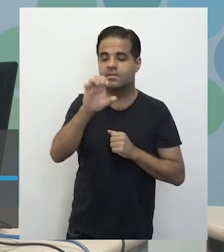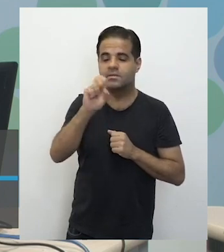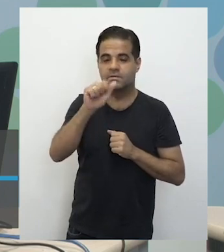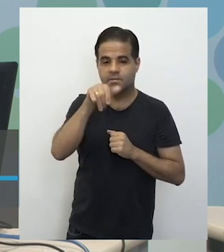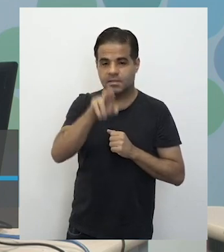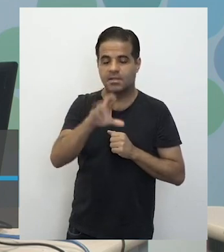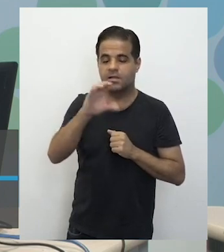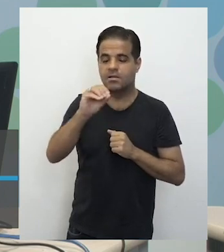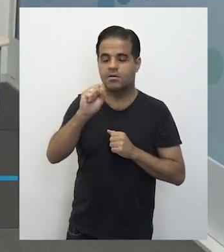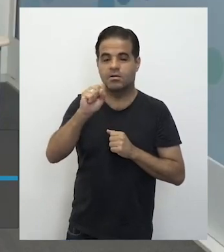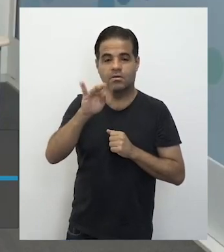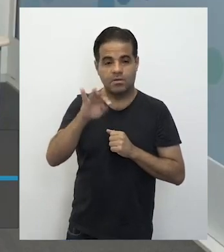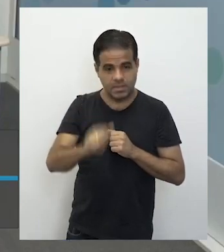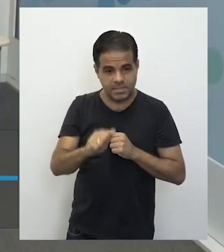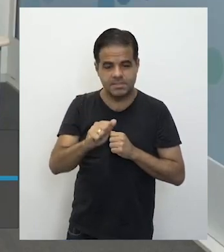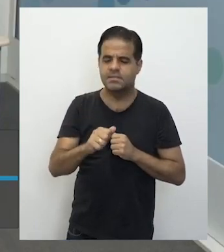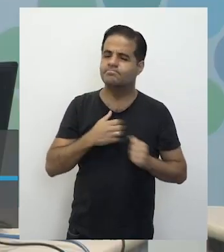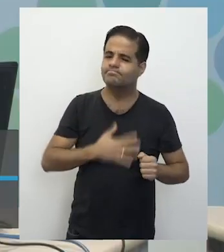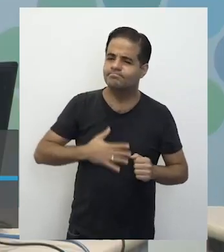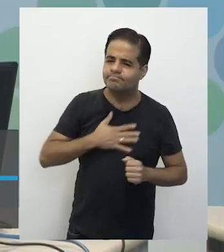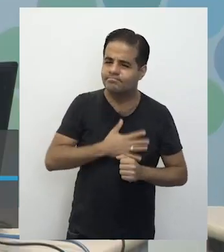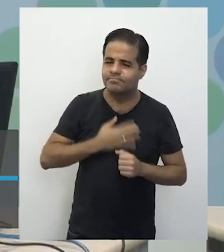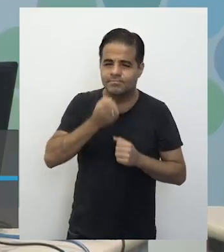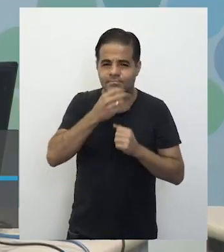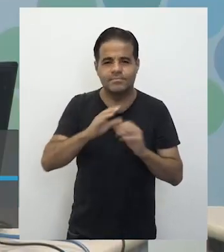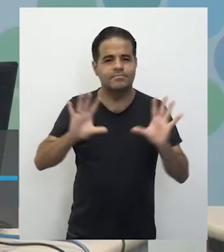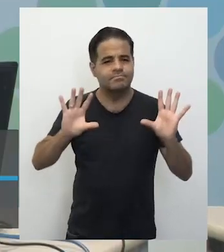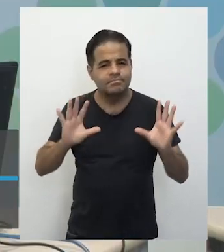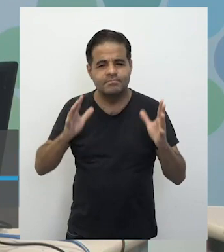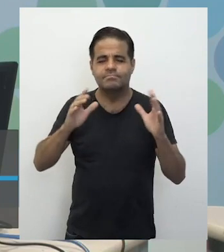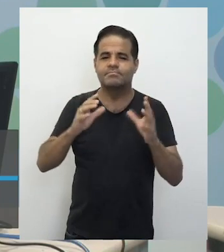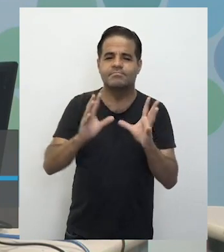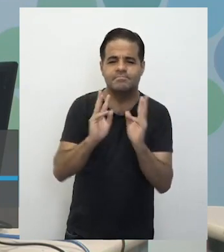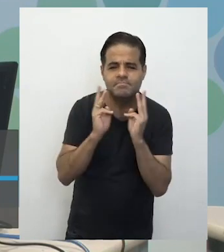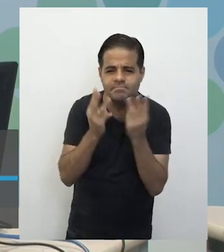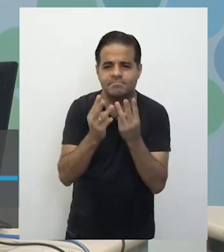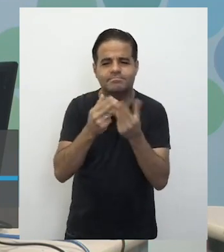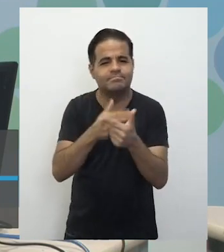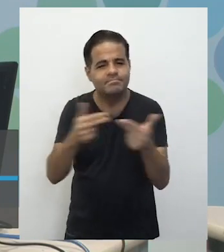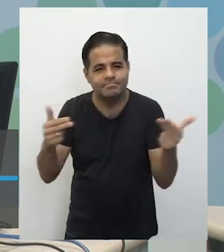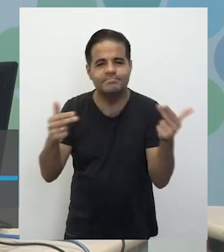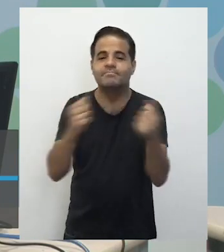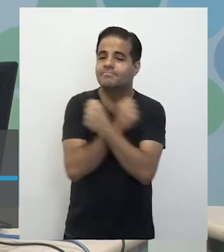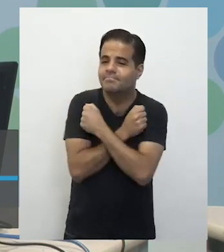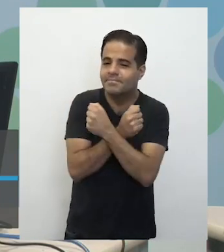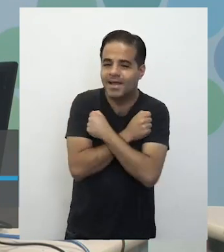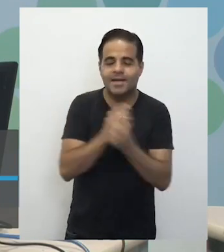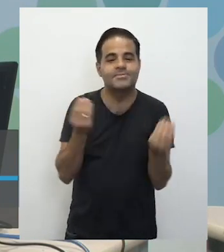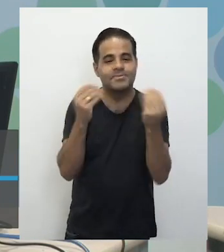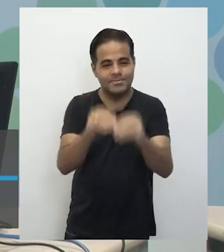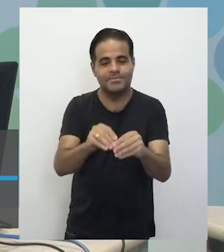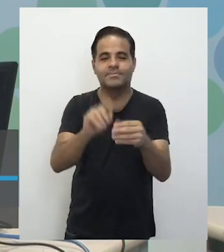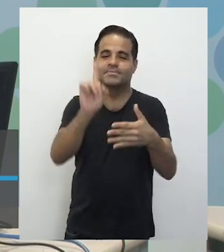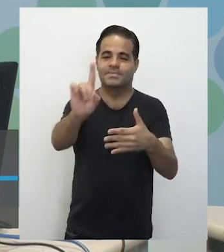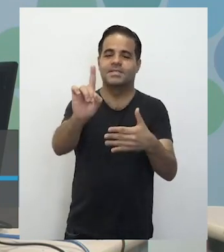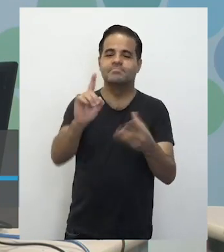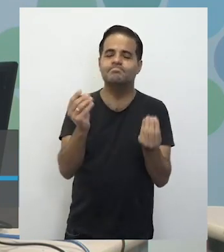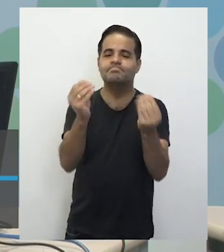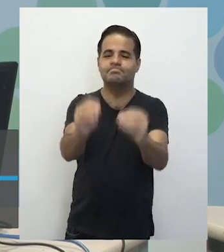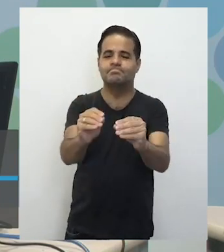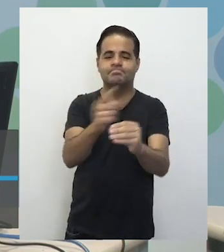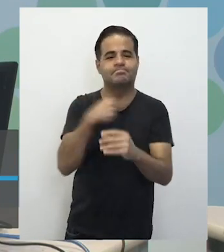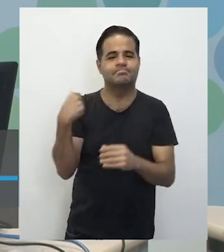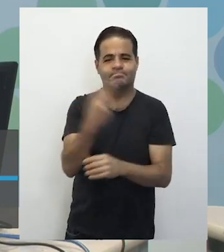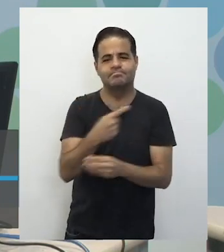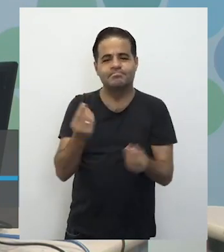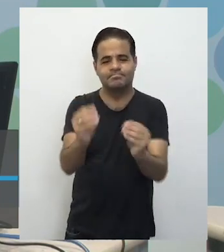Taubaté, Quiririm. Tão gostoso lá, a festa das massas. Fica um grande abraço, que ele também colocou a alternativa D aqui para